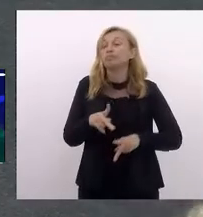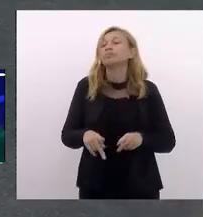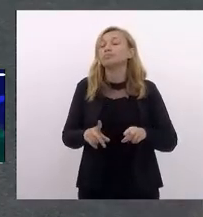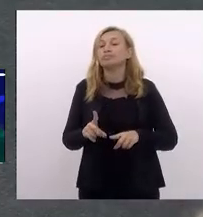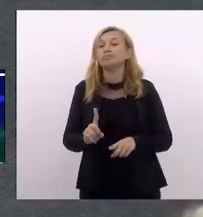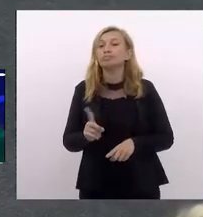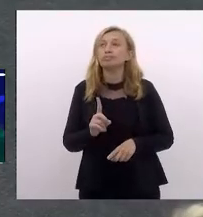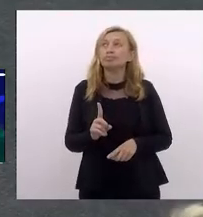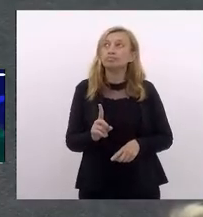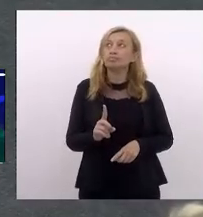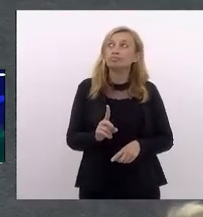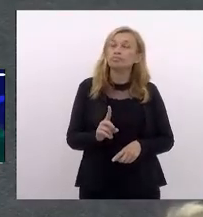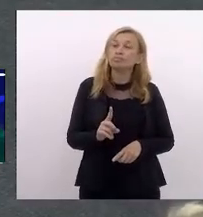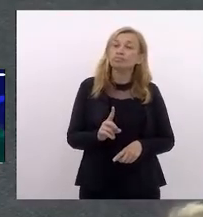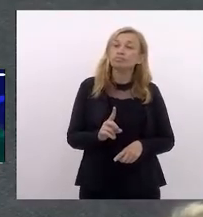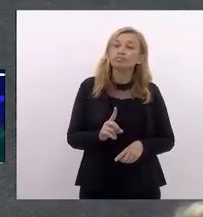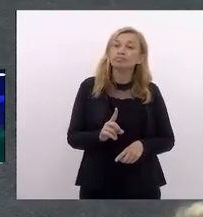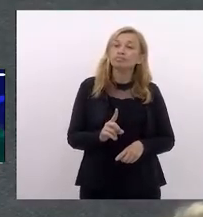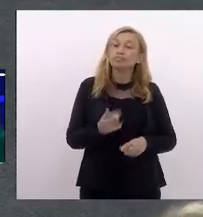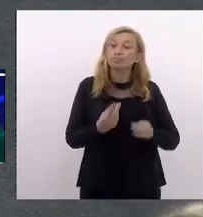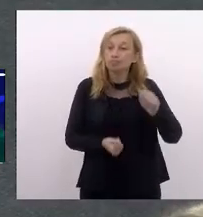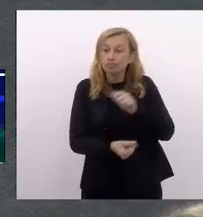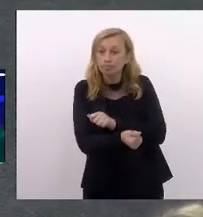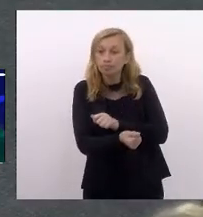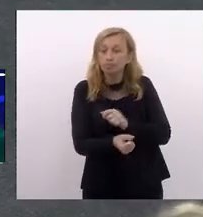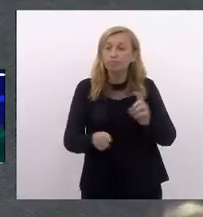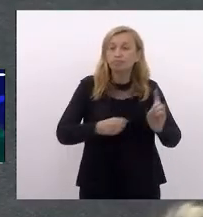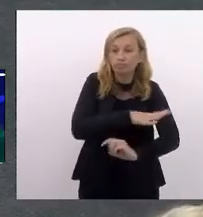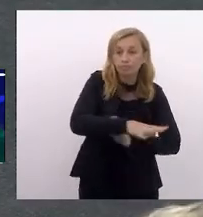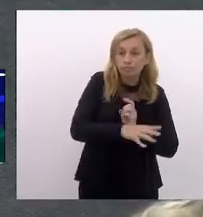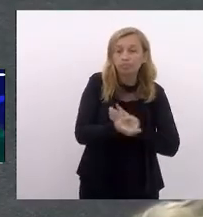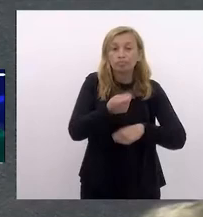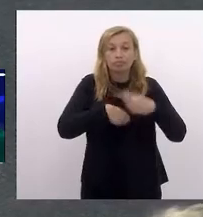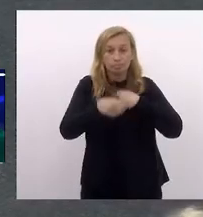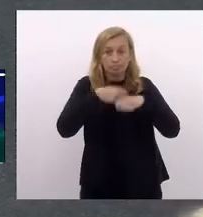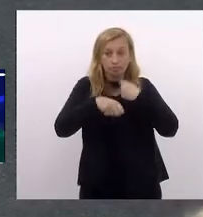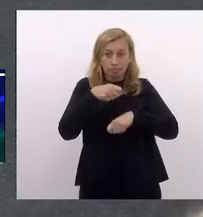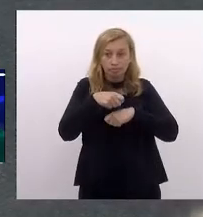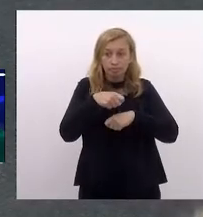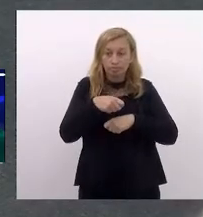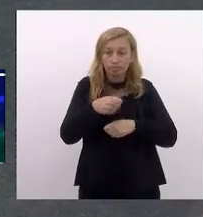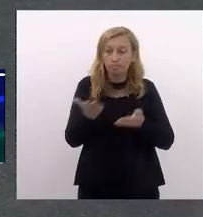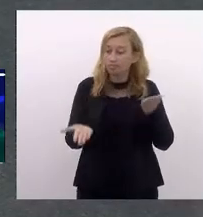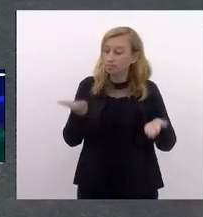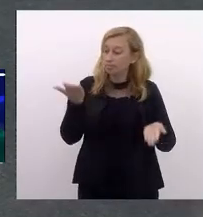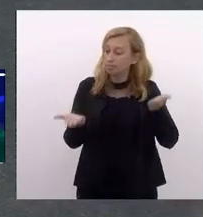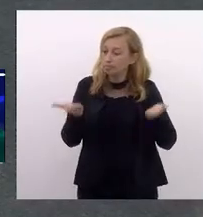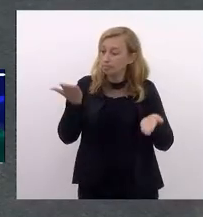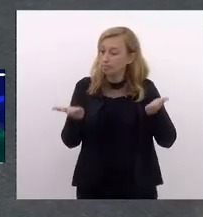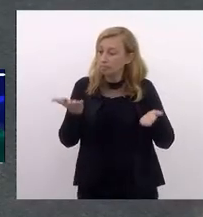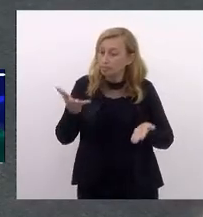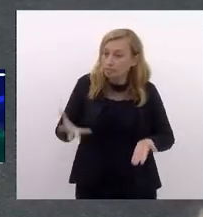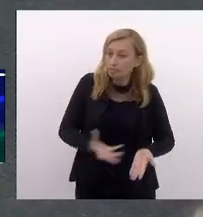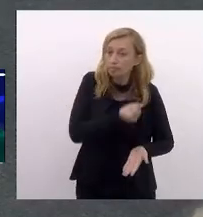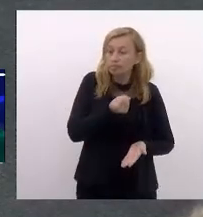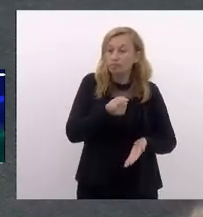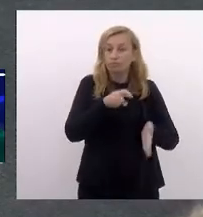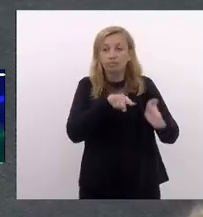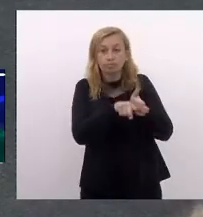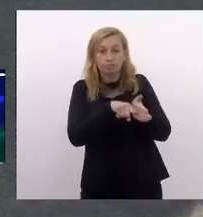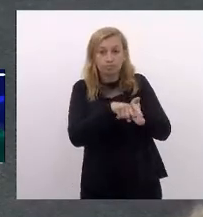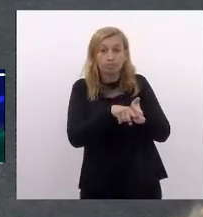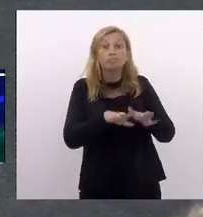não considerando que o investimento social e econômico equilibra e salva o